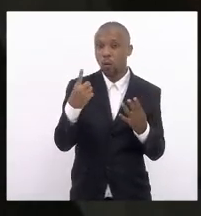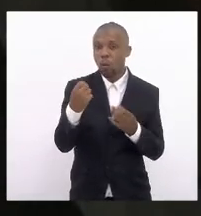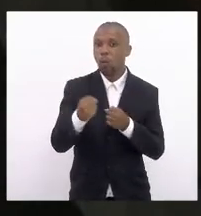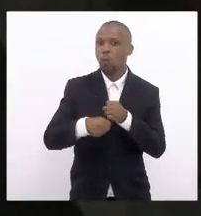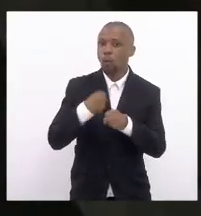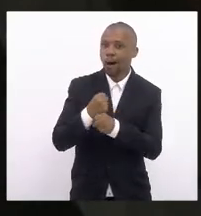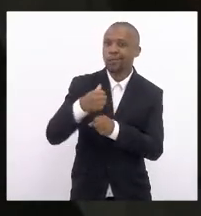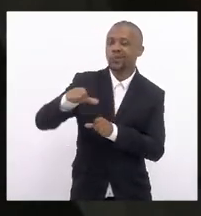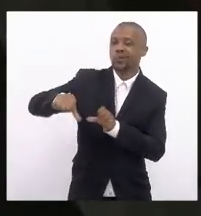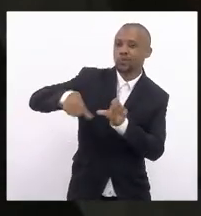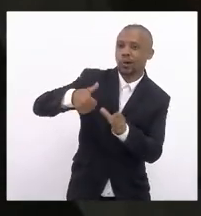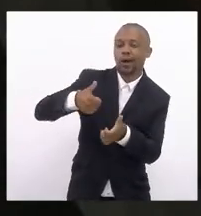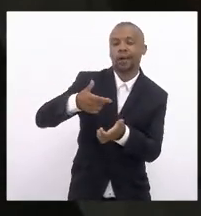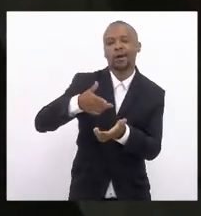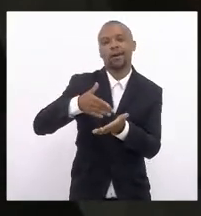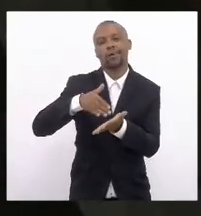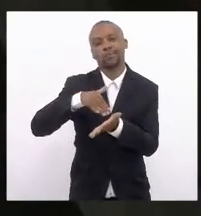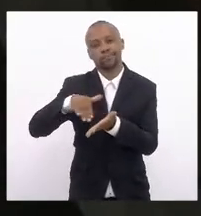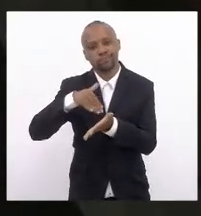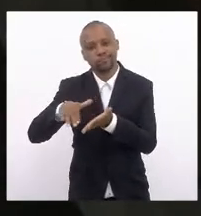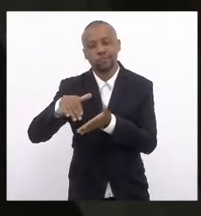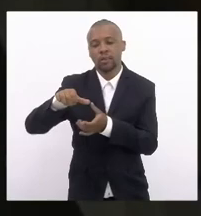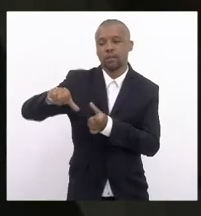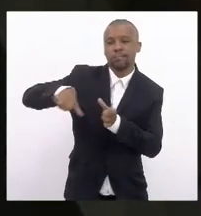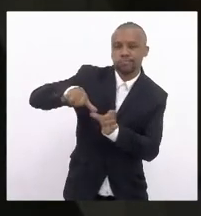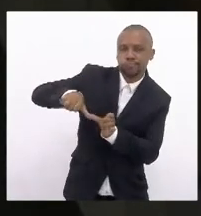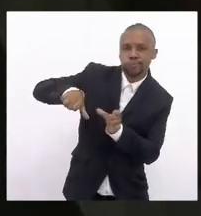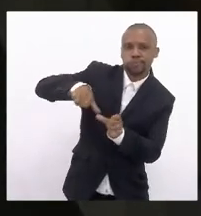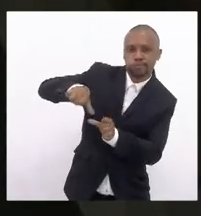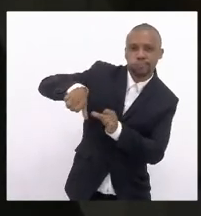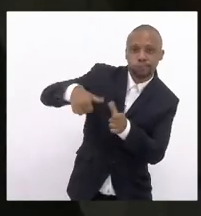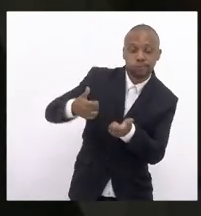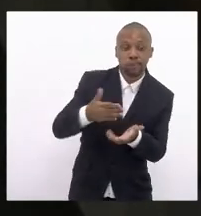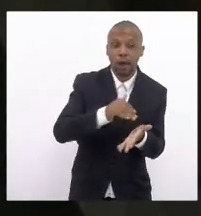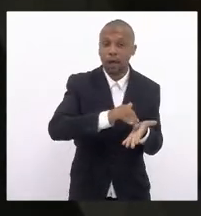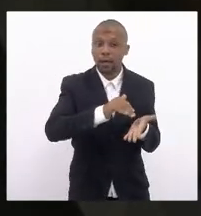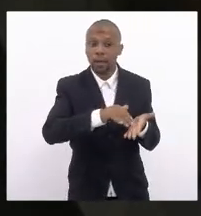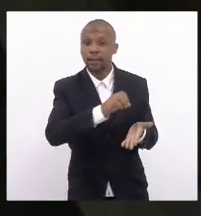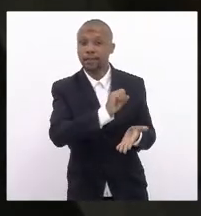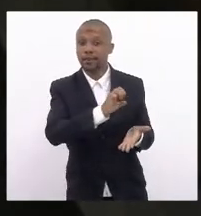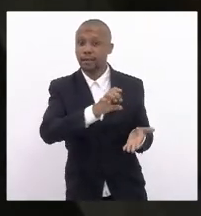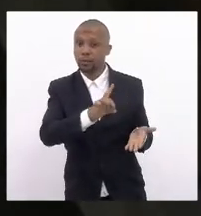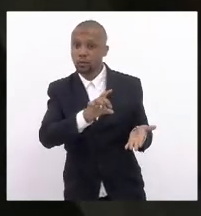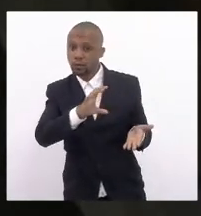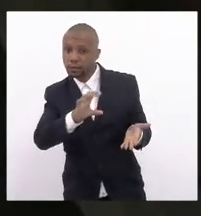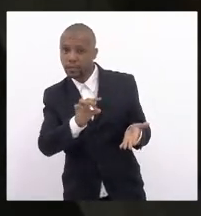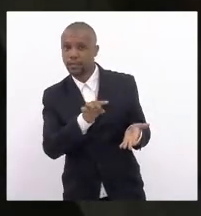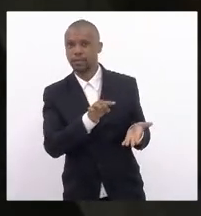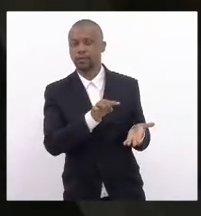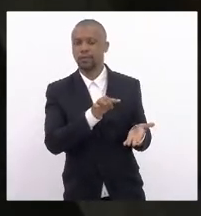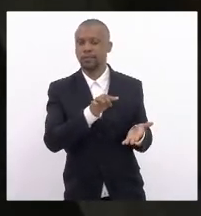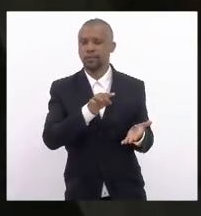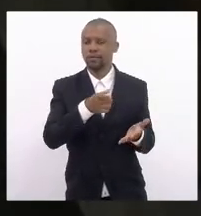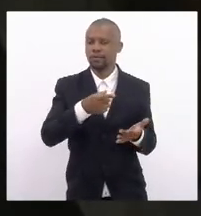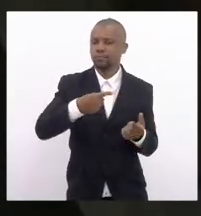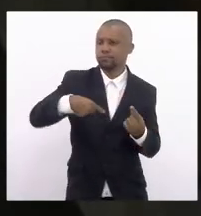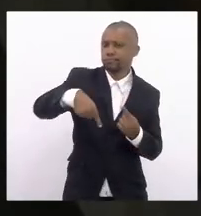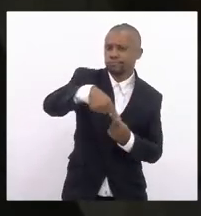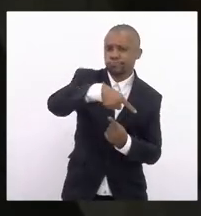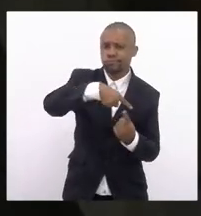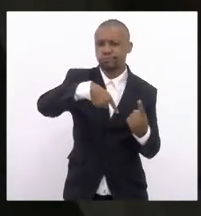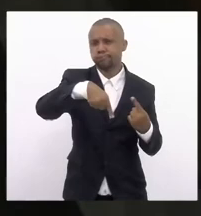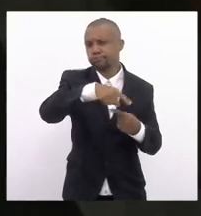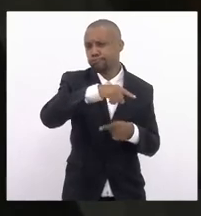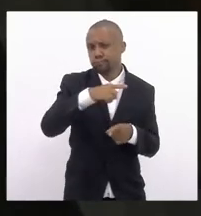Janeiro. É de alta rotatividade a SEDUC, Rejane. É órgão de alta rotatividade.